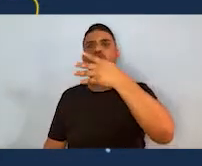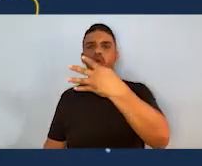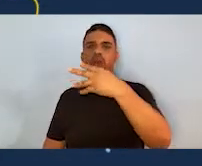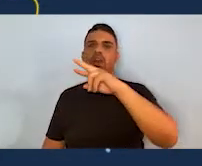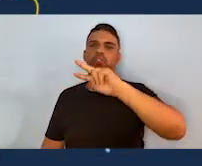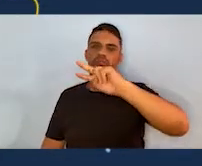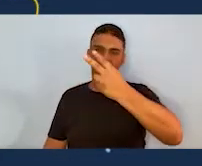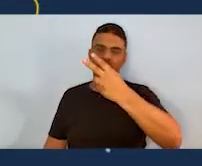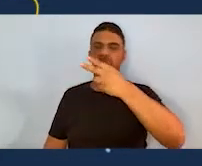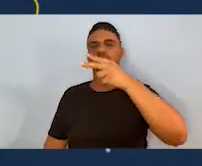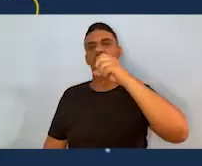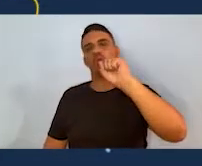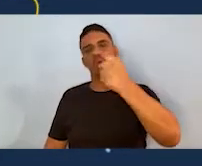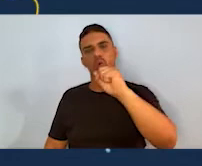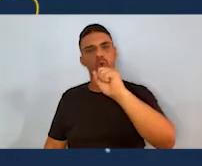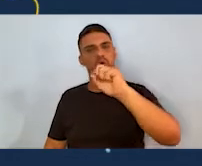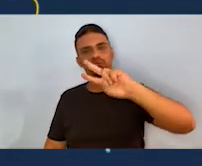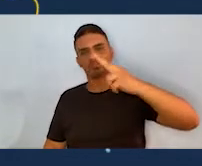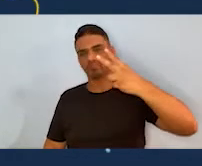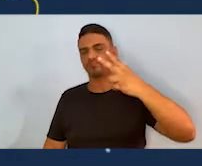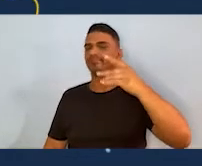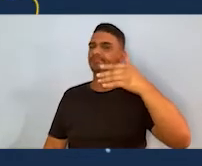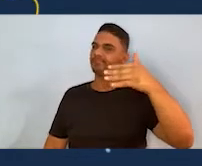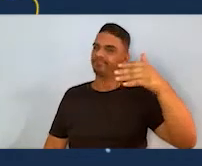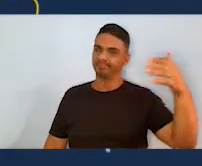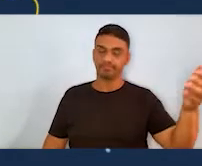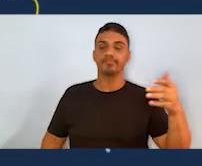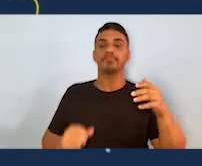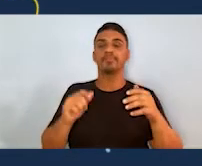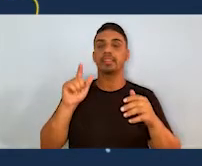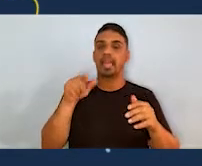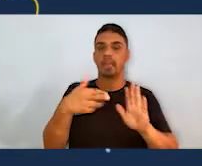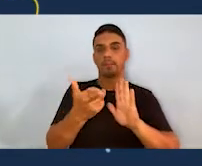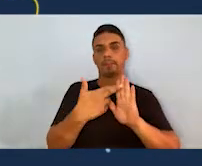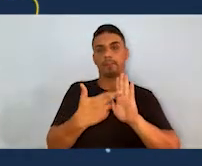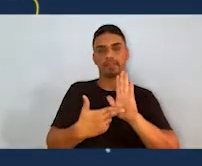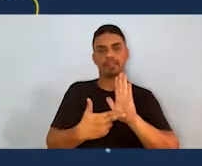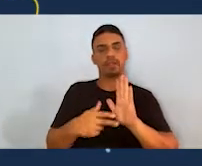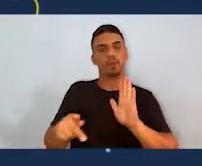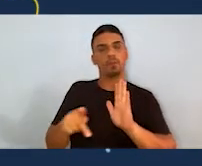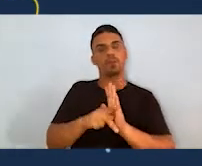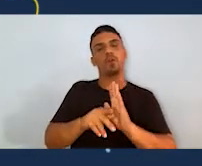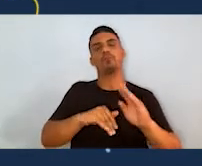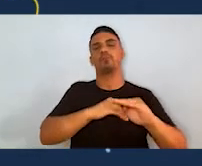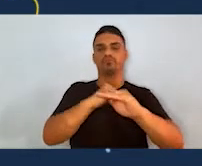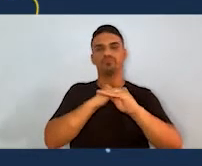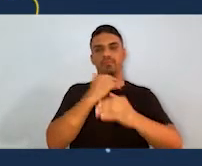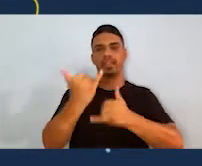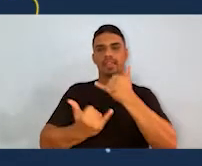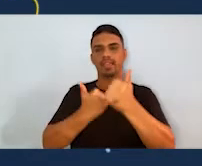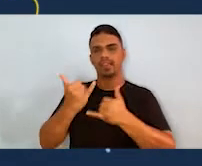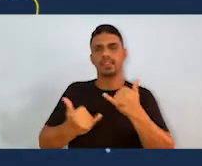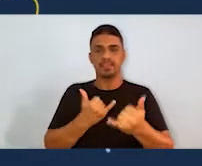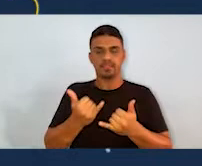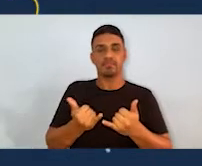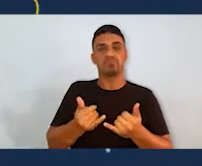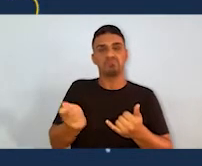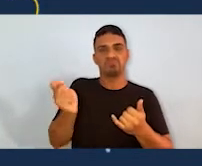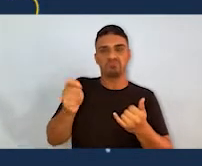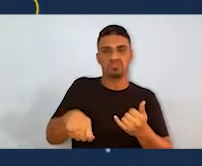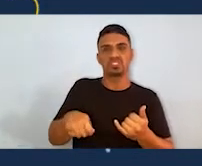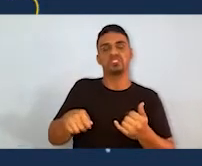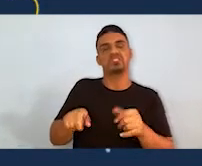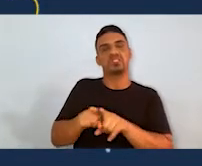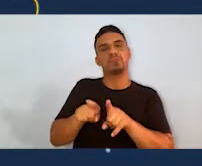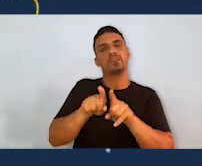2, 4, 8. Então, isso é um padrão em games, e tem se tornado um padrão